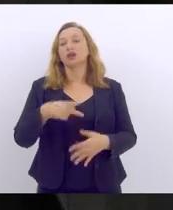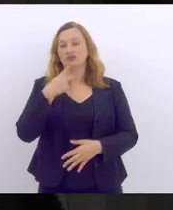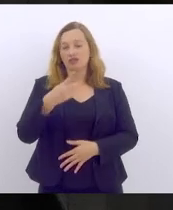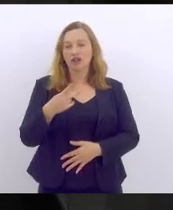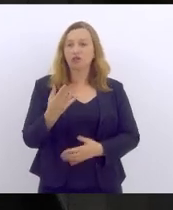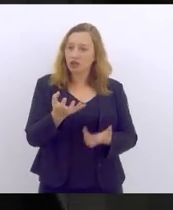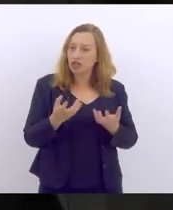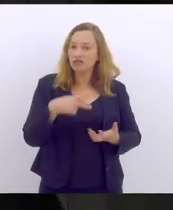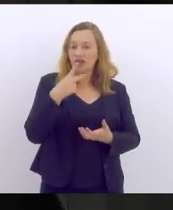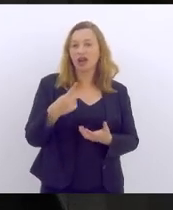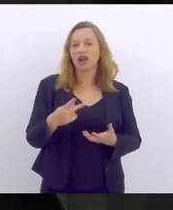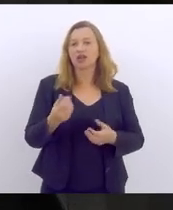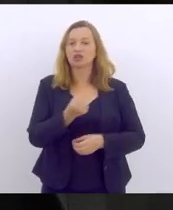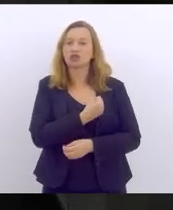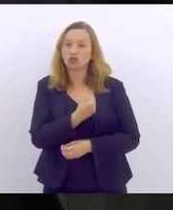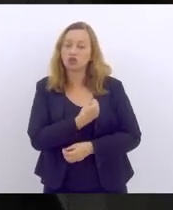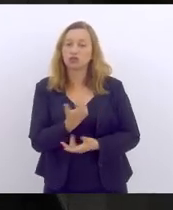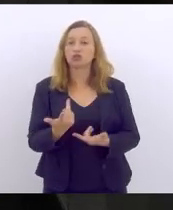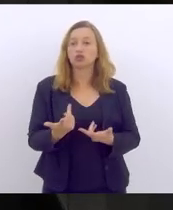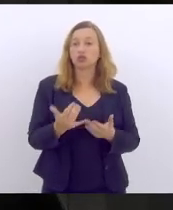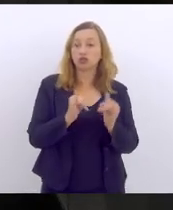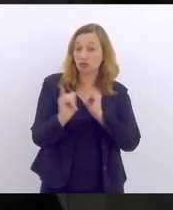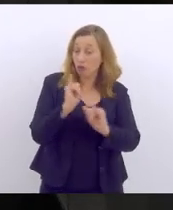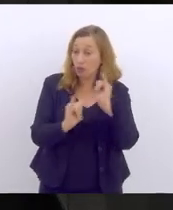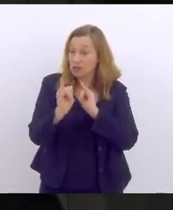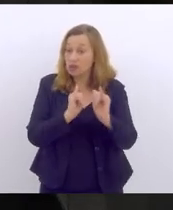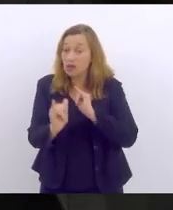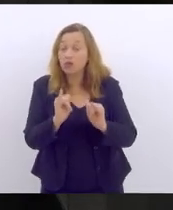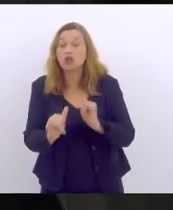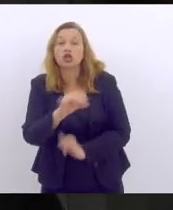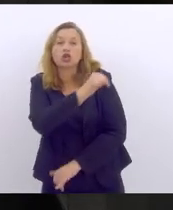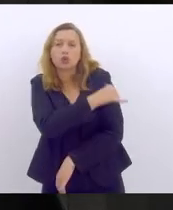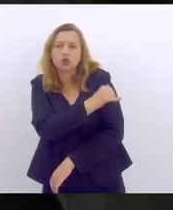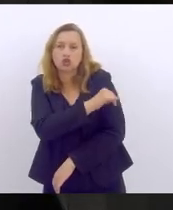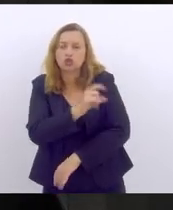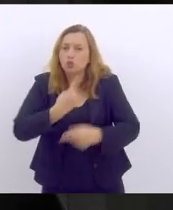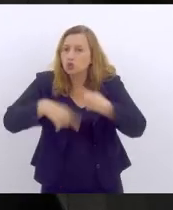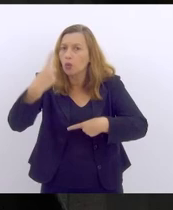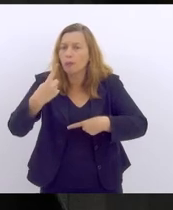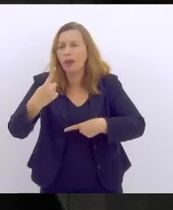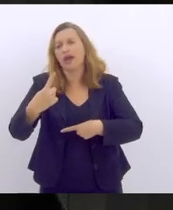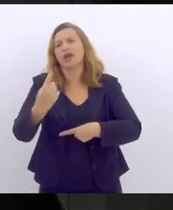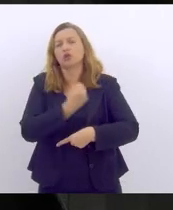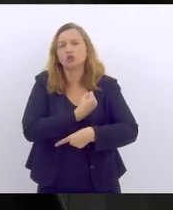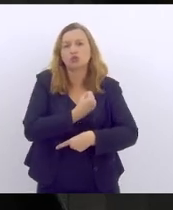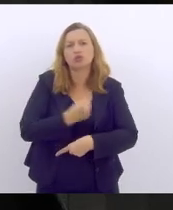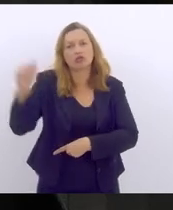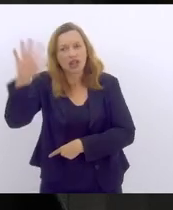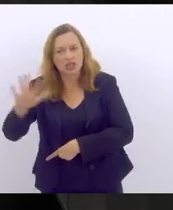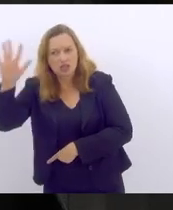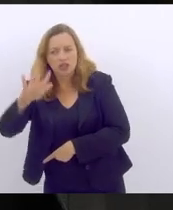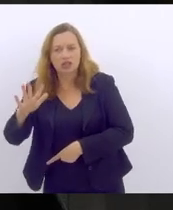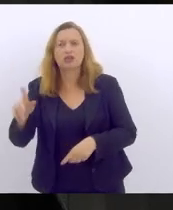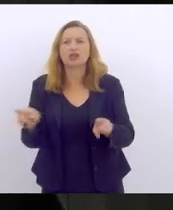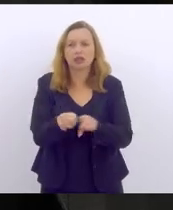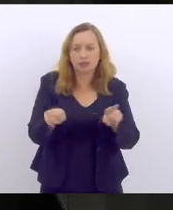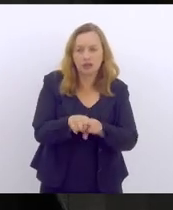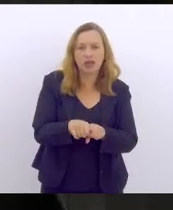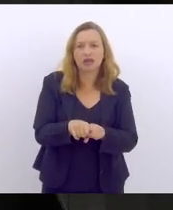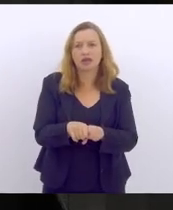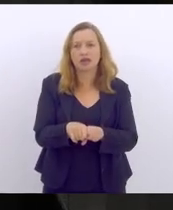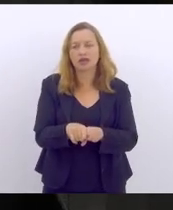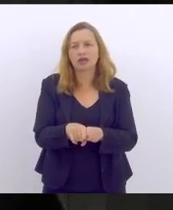fazer diante desses dados está vencedores de que o Rio de Janeiro supera a média Regional isso supera média Nacional